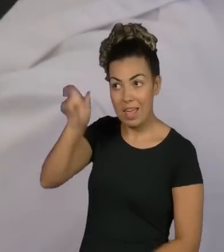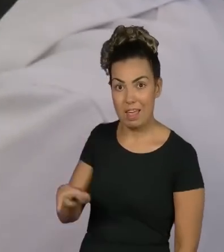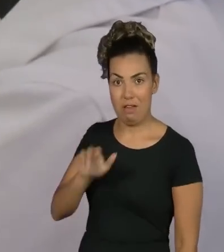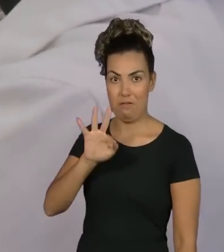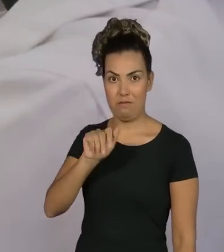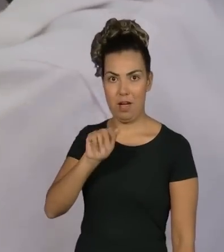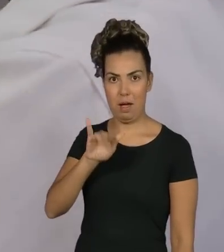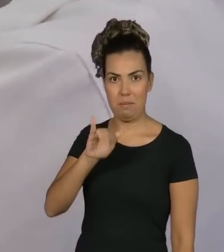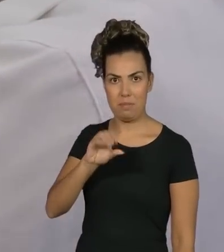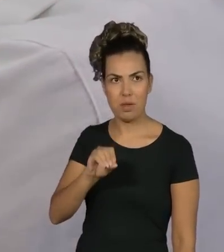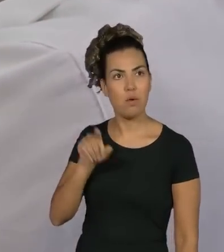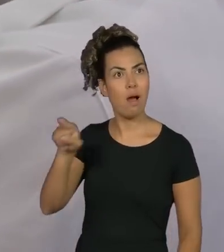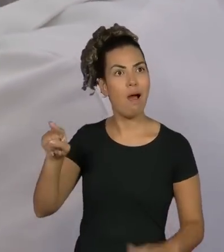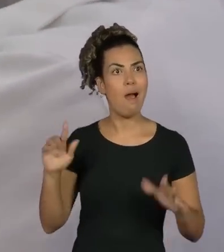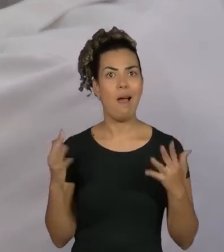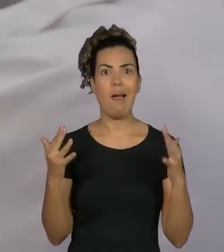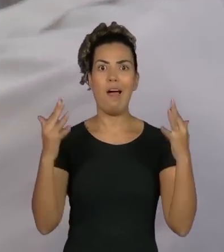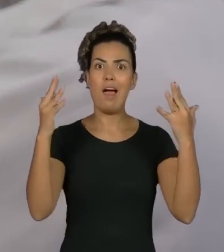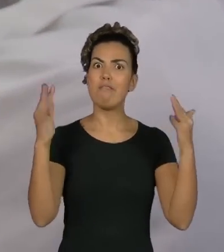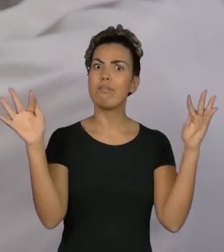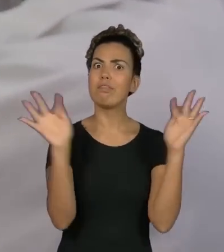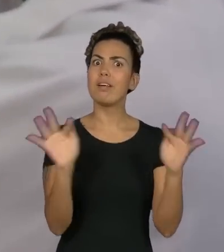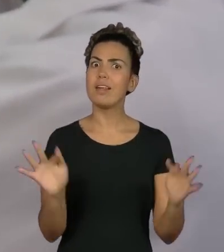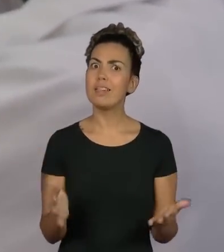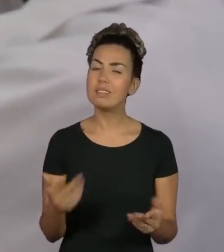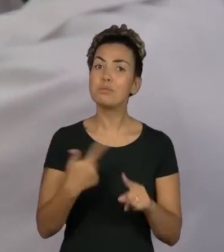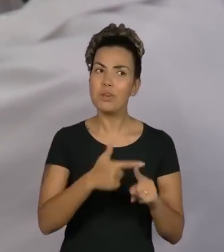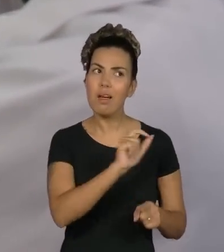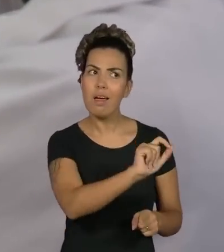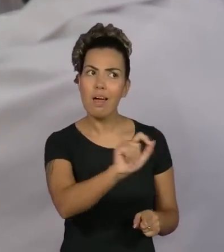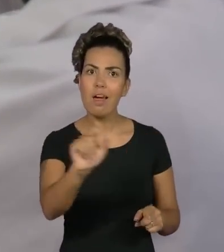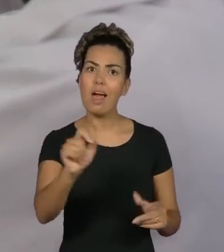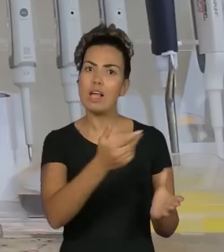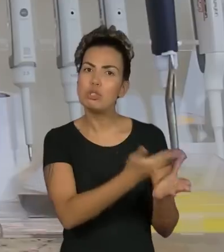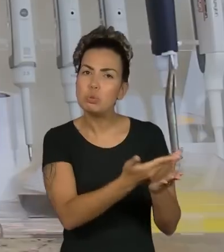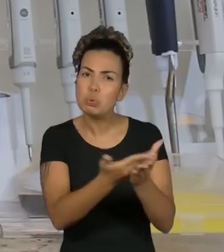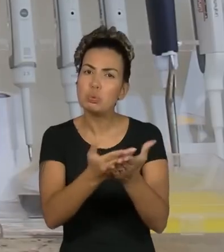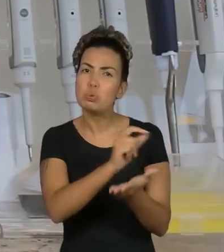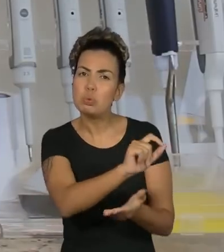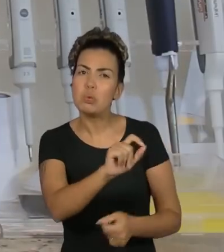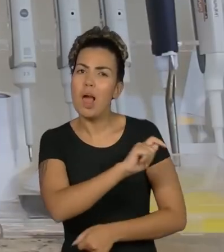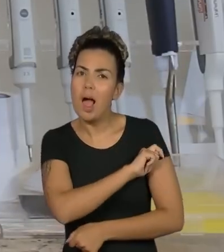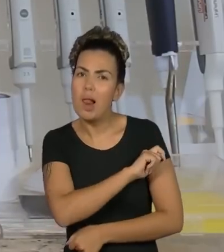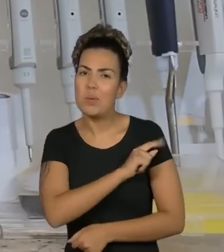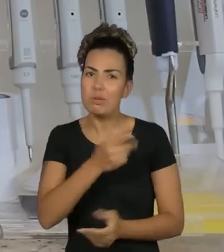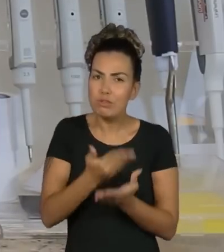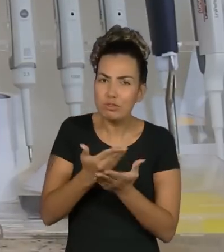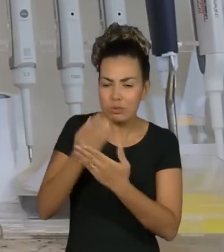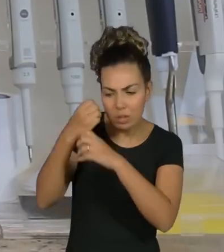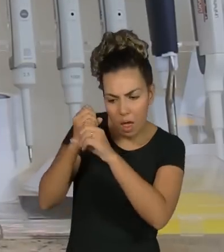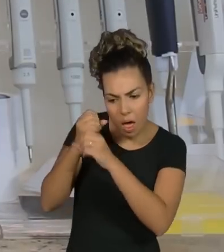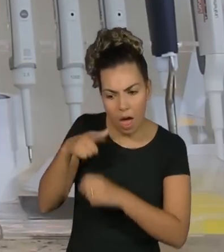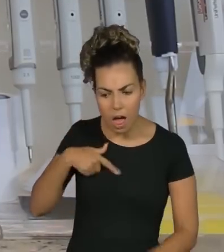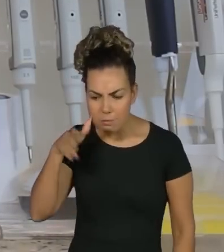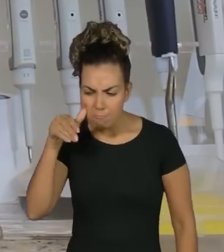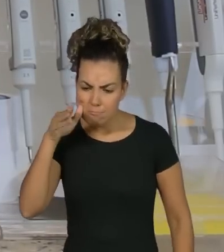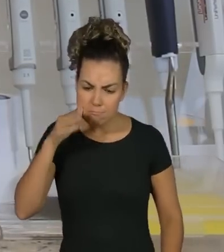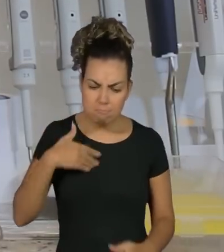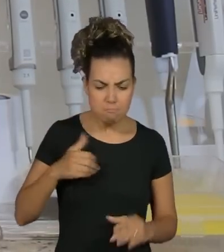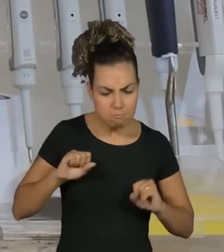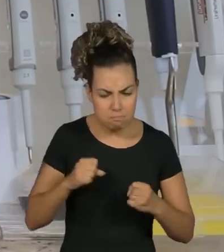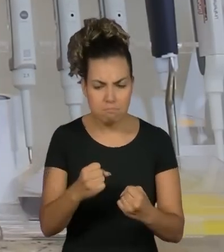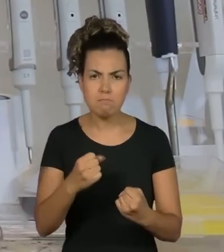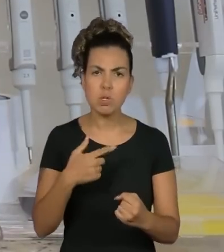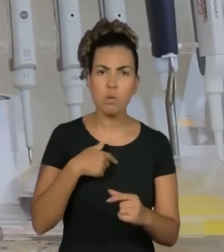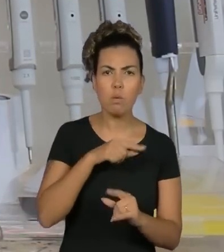fato de muitos universitários estarem interessados na área ambiental, focados em encontrar soluções que ajudem